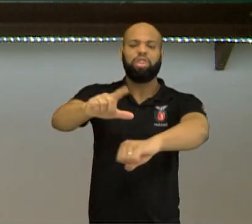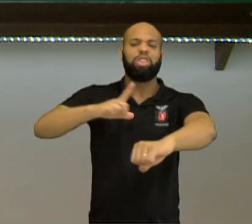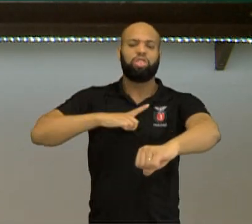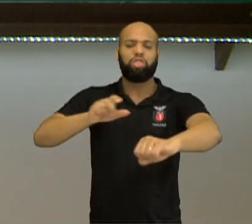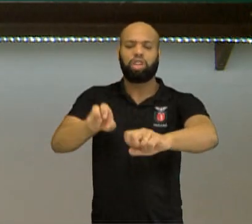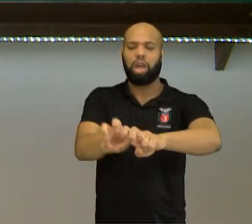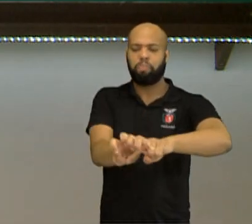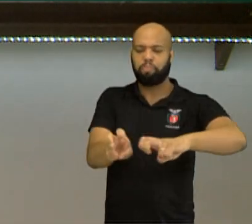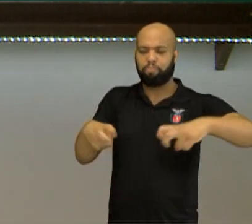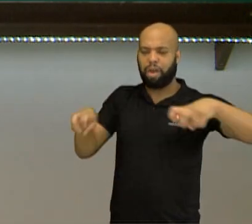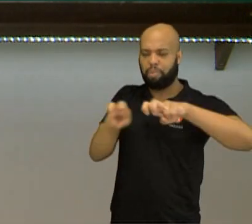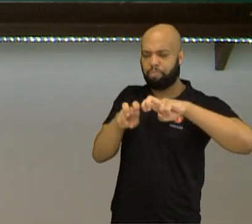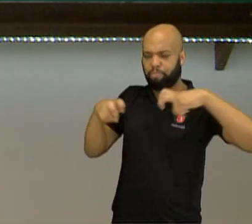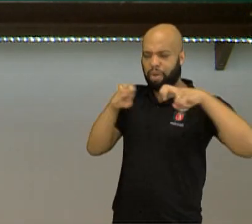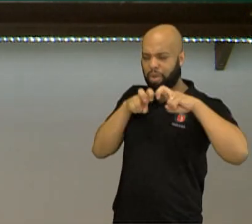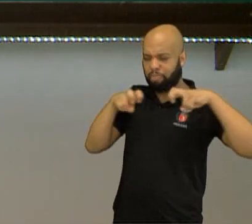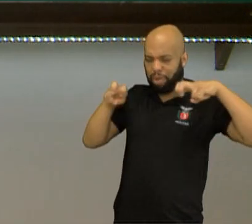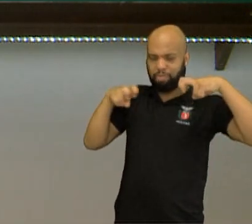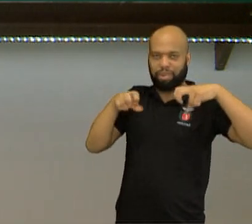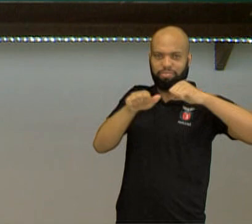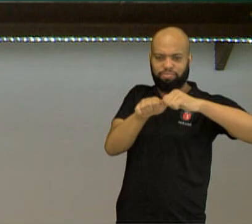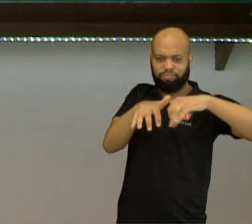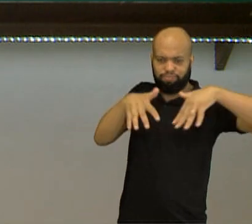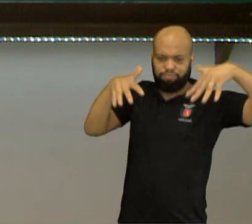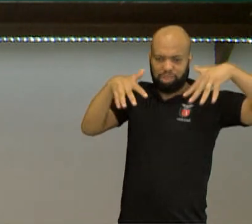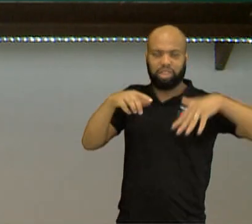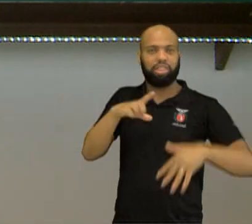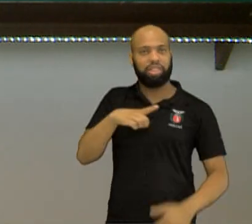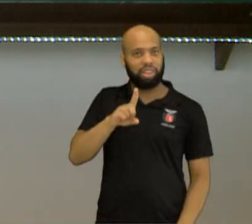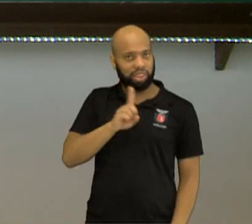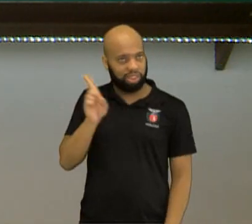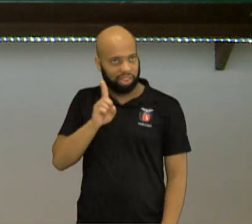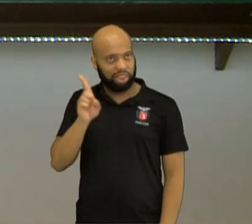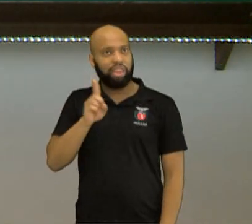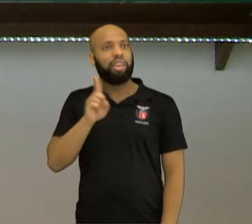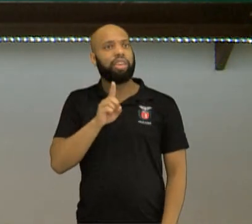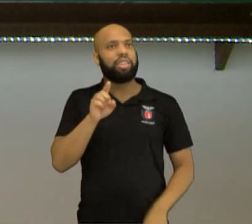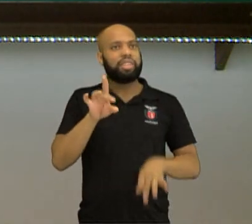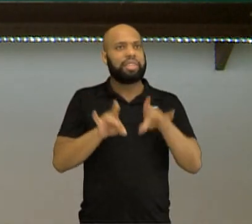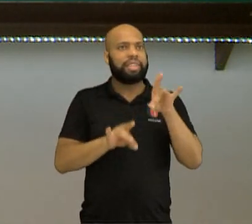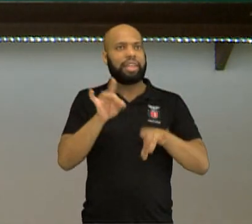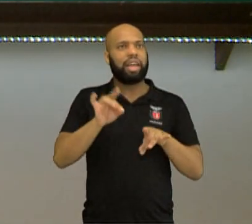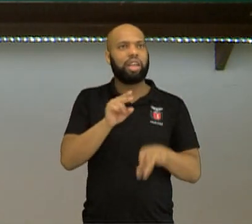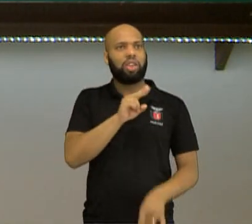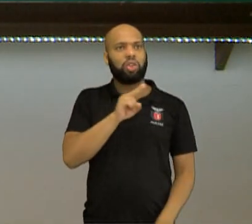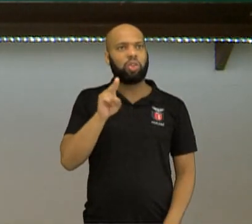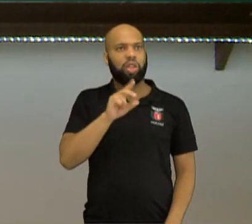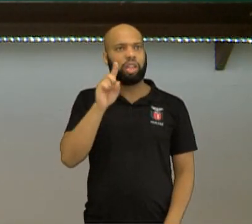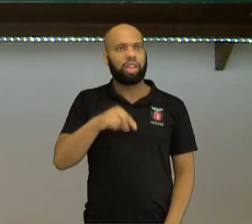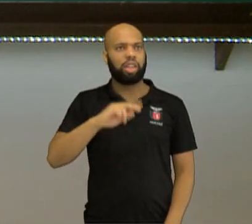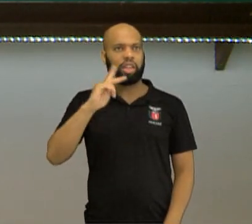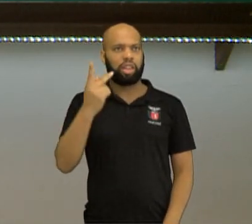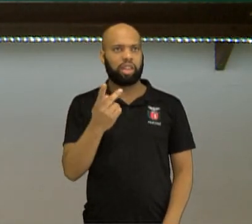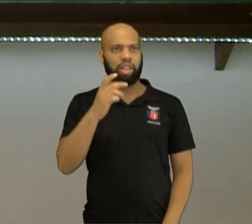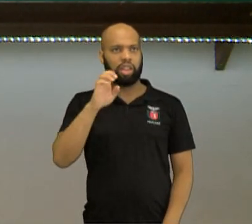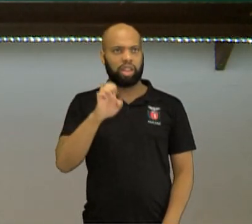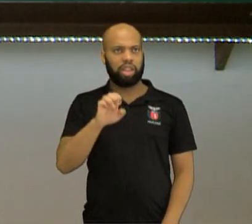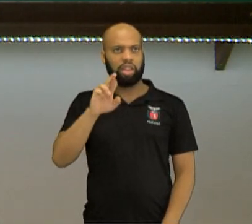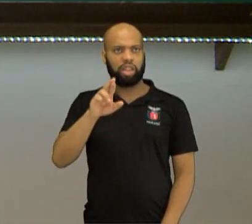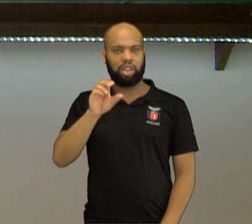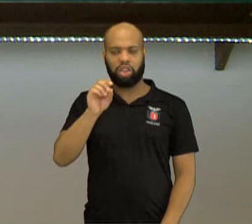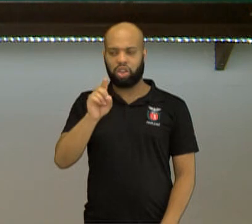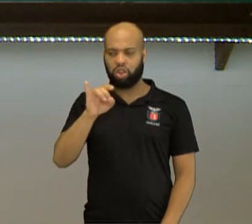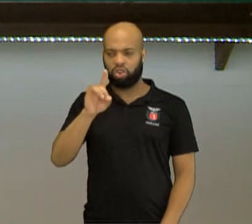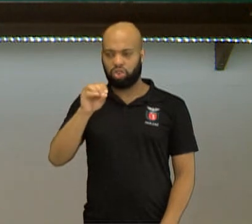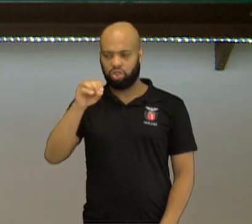na Grécia, eu trouxe para vocês o teatro de Herodes, né? Então, ele fica